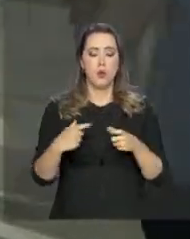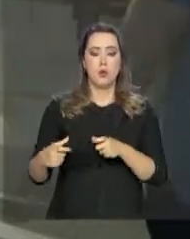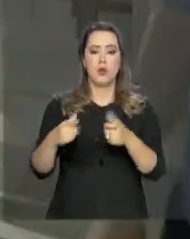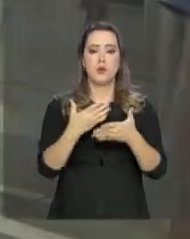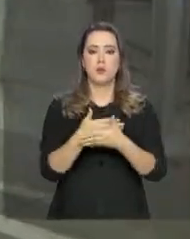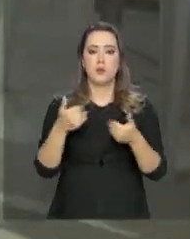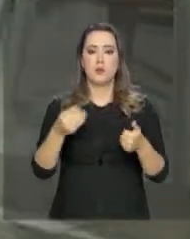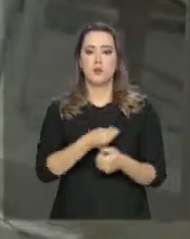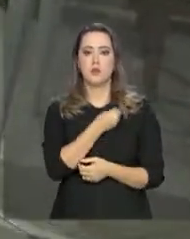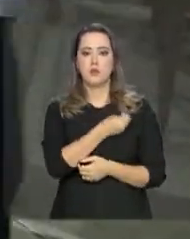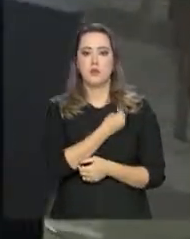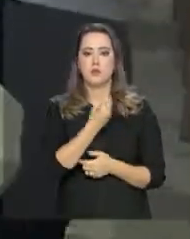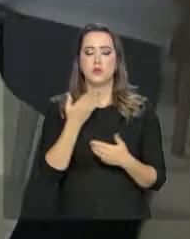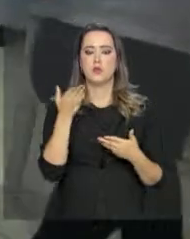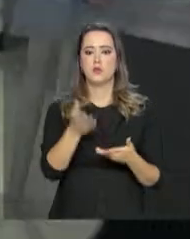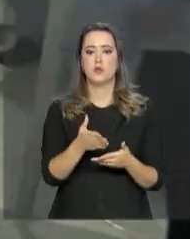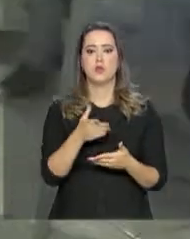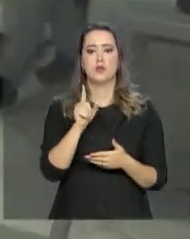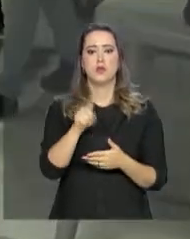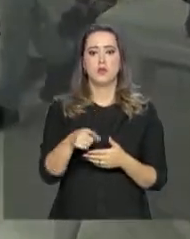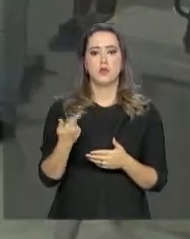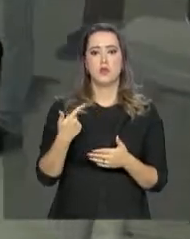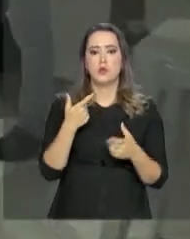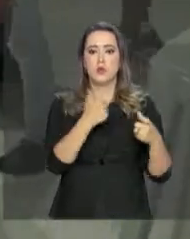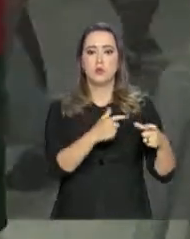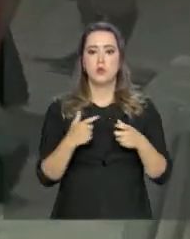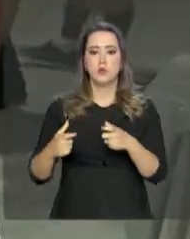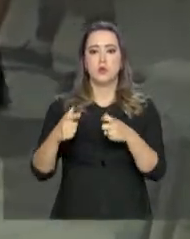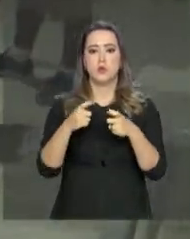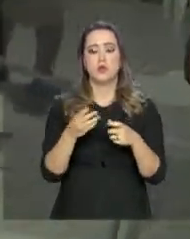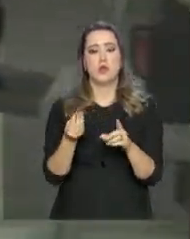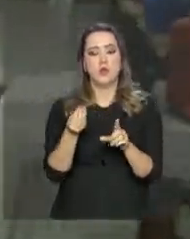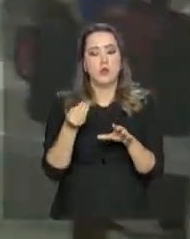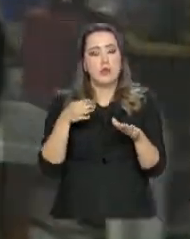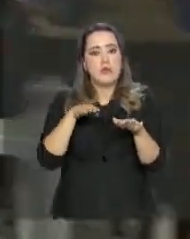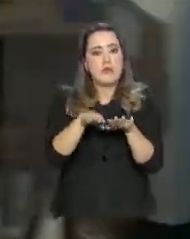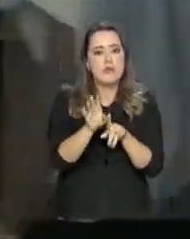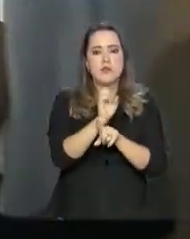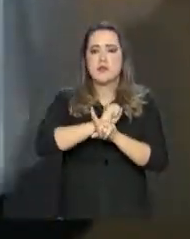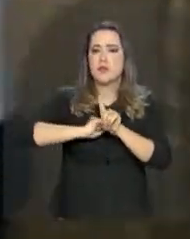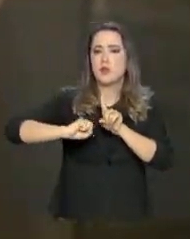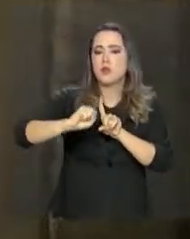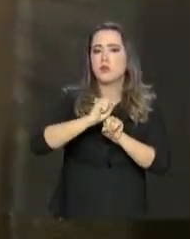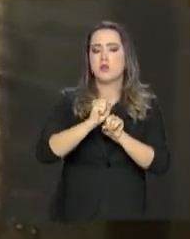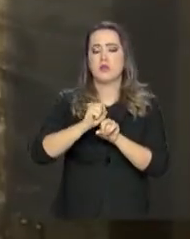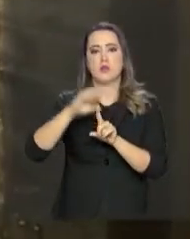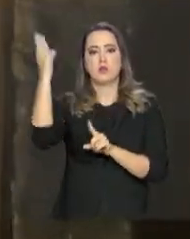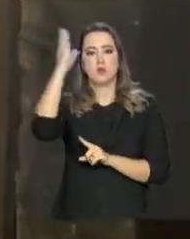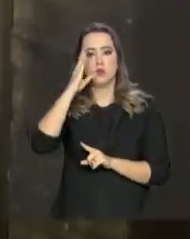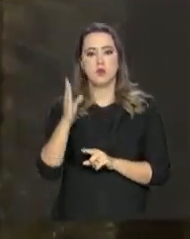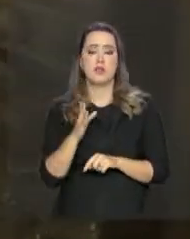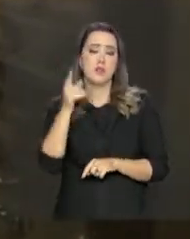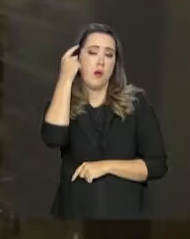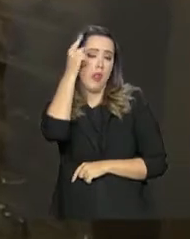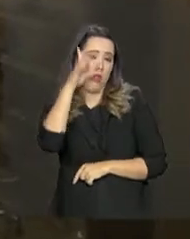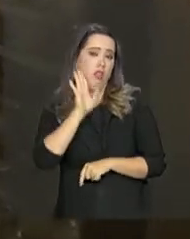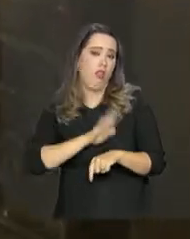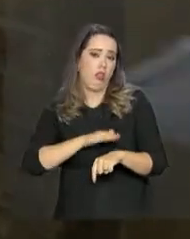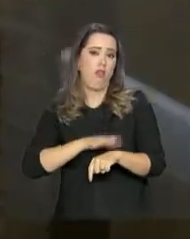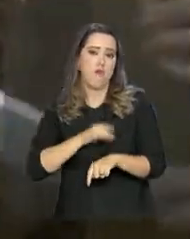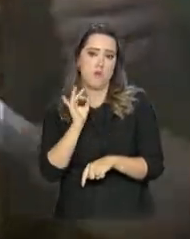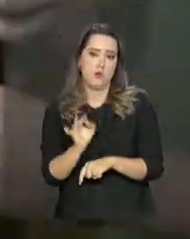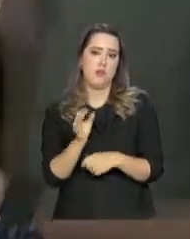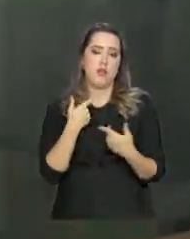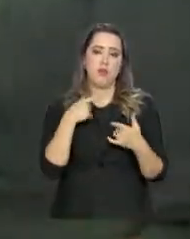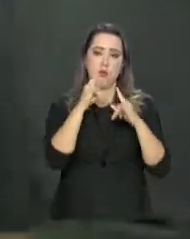melhores condições de vida e serem inseridos na sociedade brasileira. A ideia é que seja uma coisa temporária, que eles fiquem temporariamente aqui